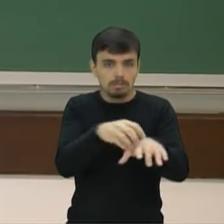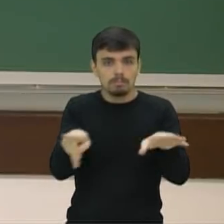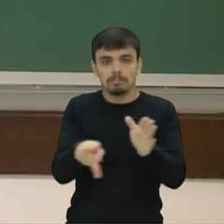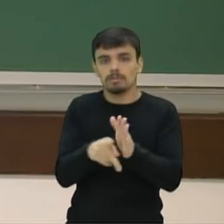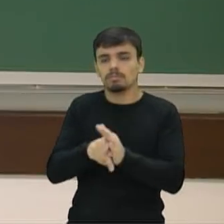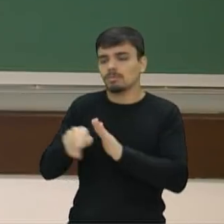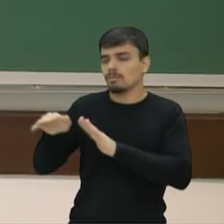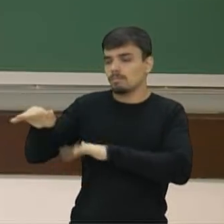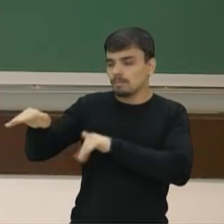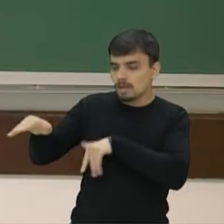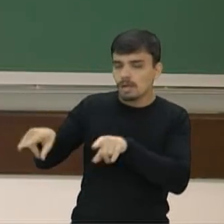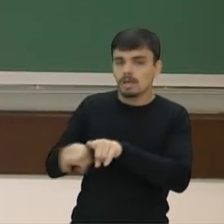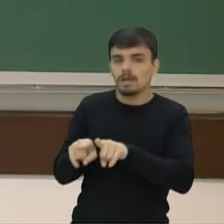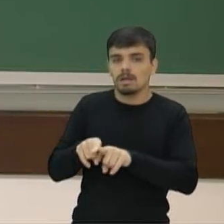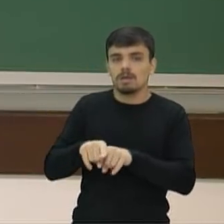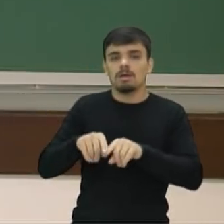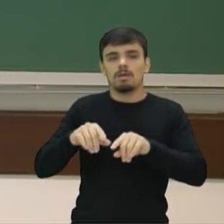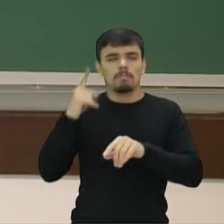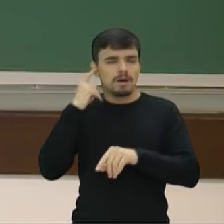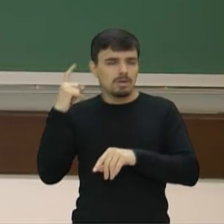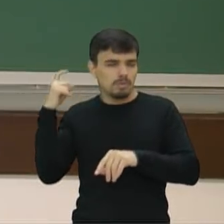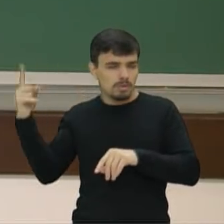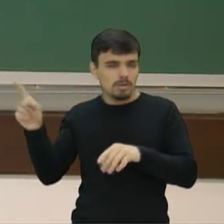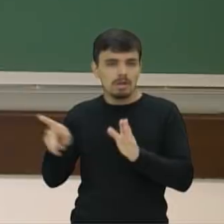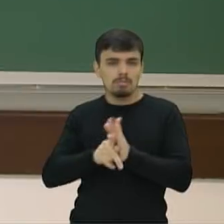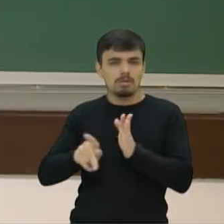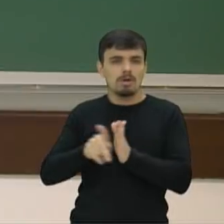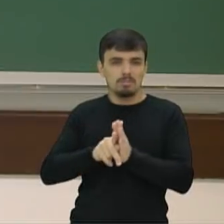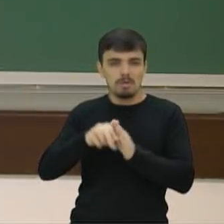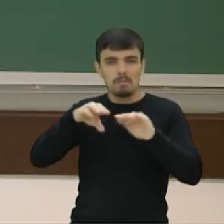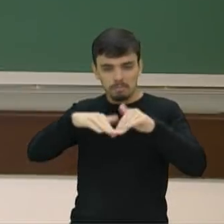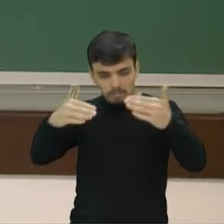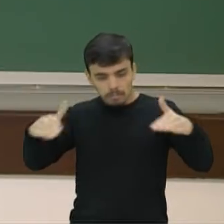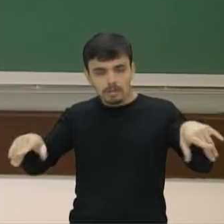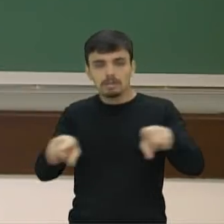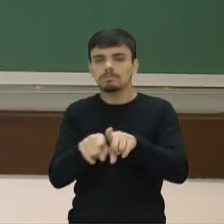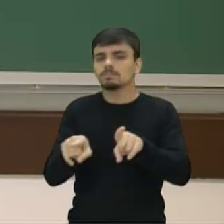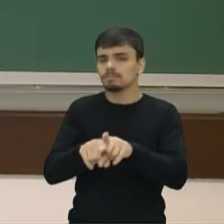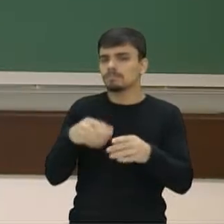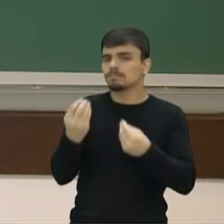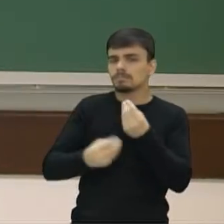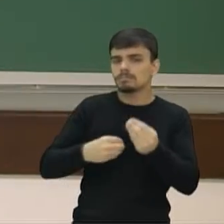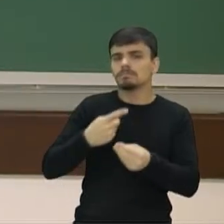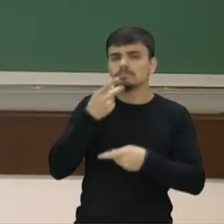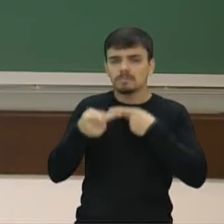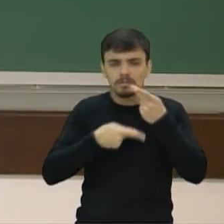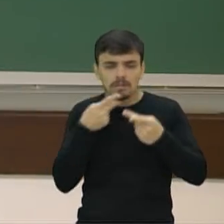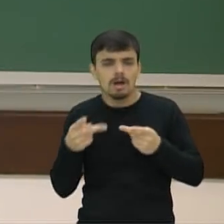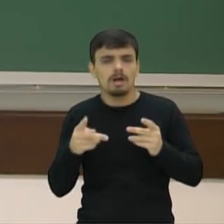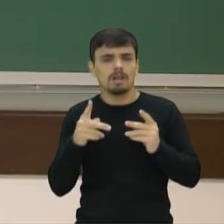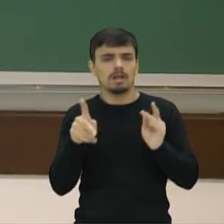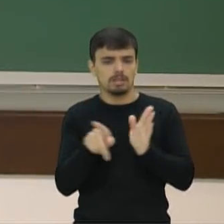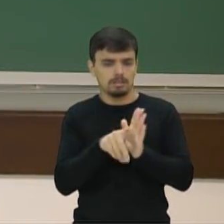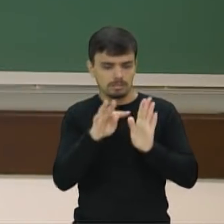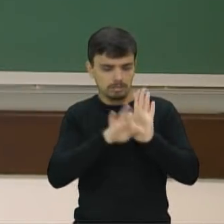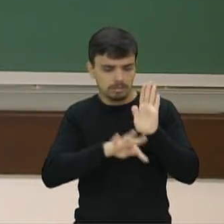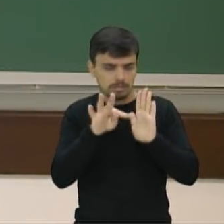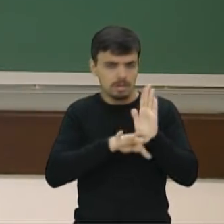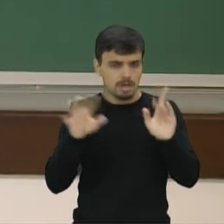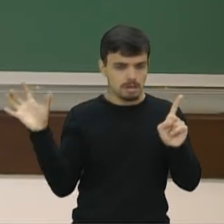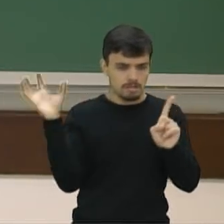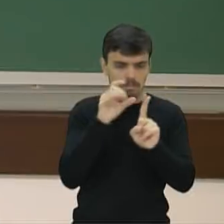som será de água do mar, e aí toda a fala, todo o texto será induzido para fazer com que você tenha